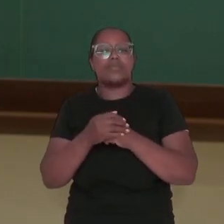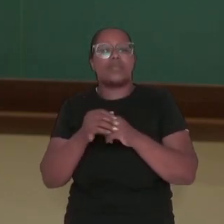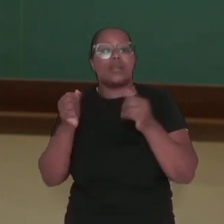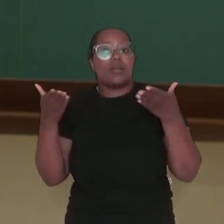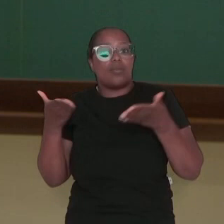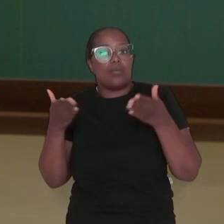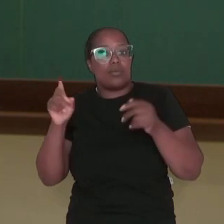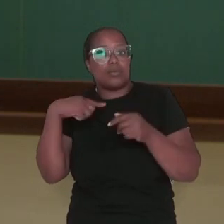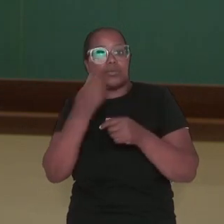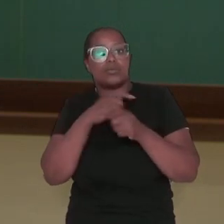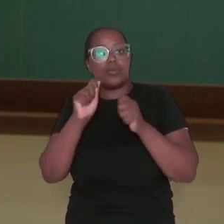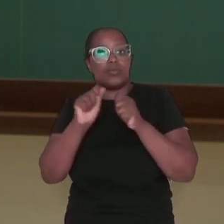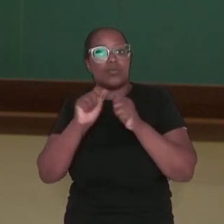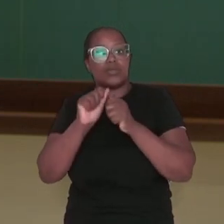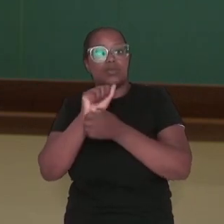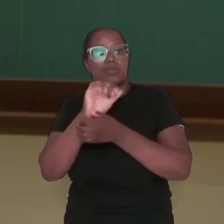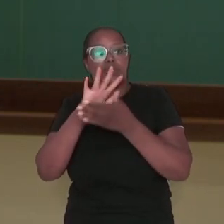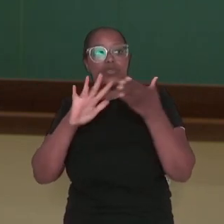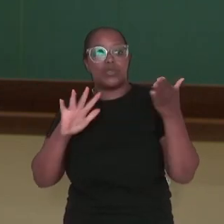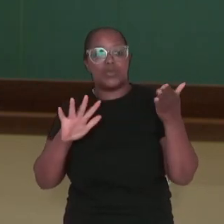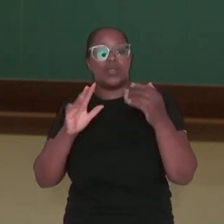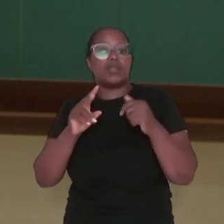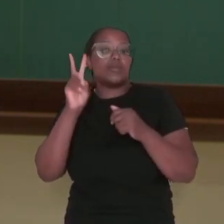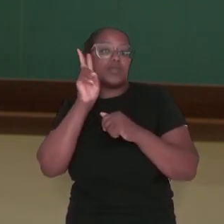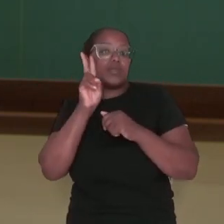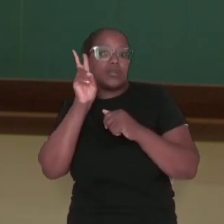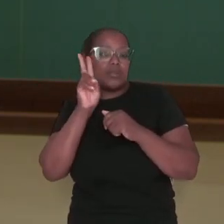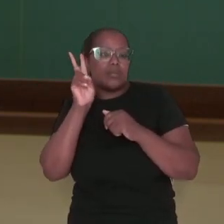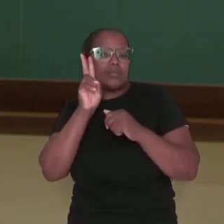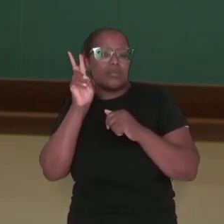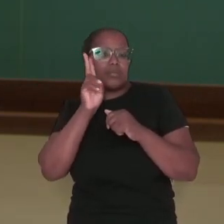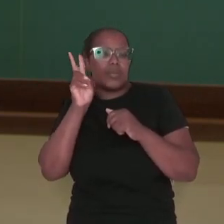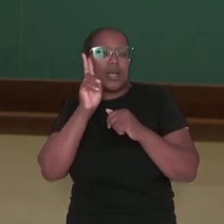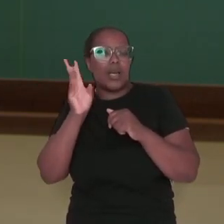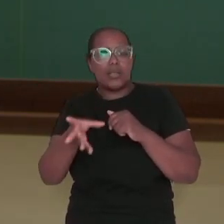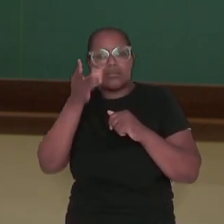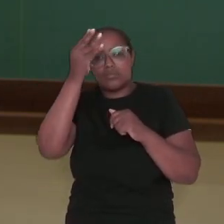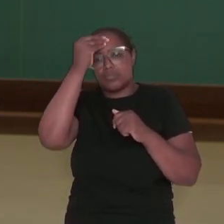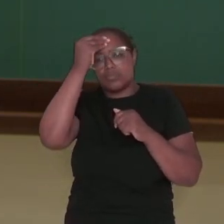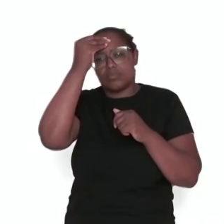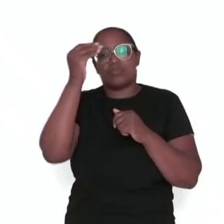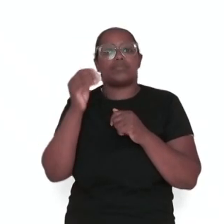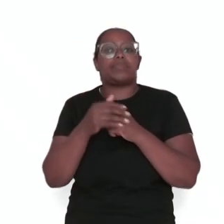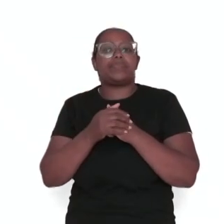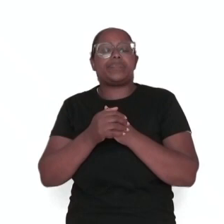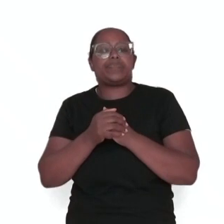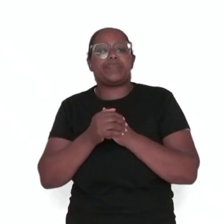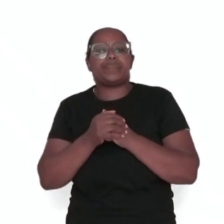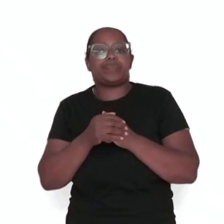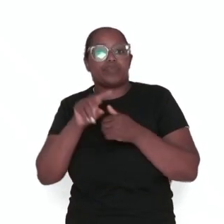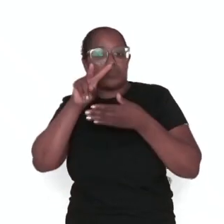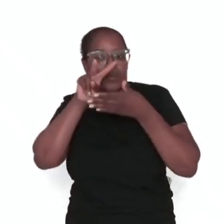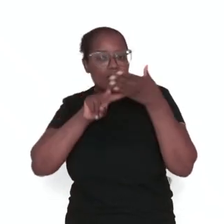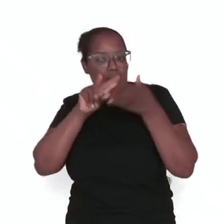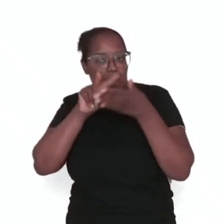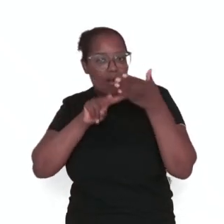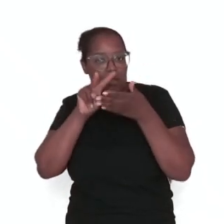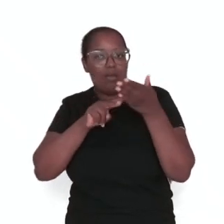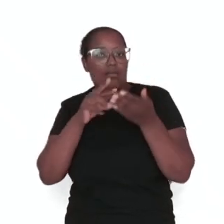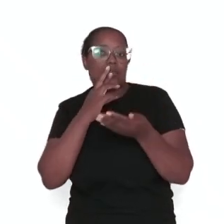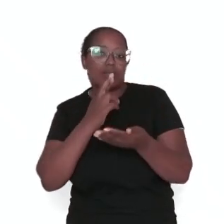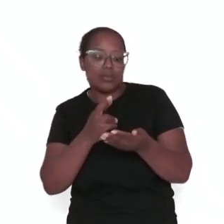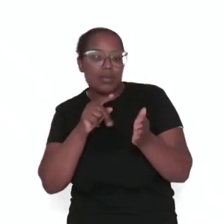Exercícios. Vamos resolver um exercício aqui, pessoal, para vocês relembrarem e usarem a notação científica. Leia as afirmativas